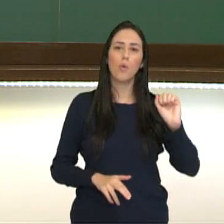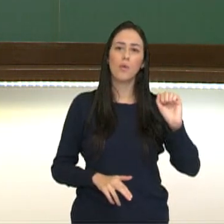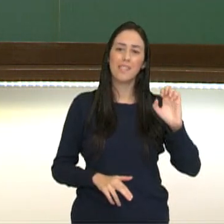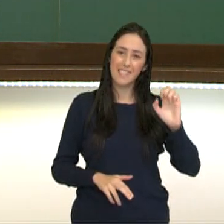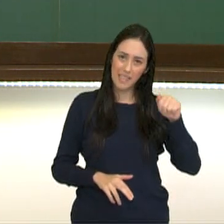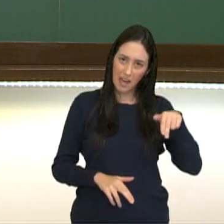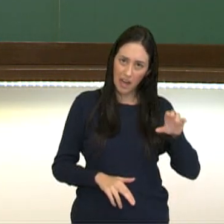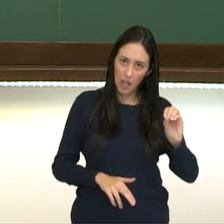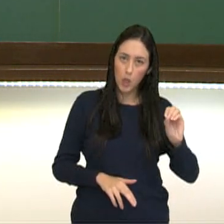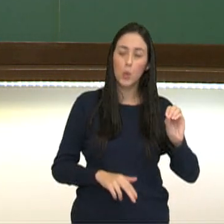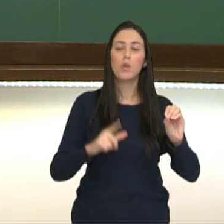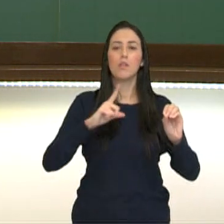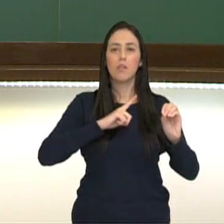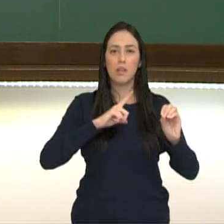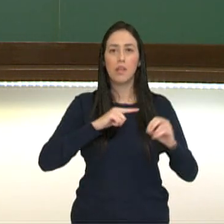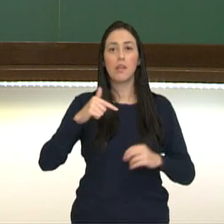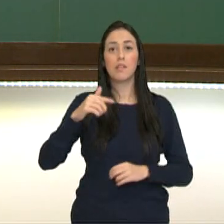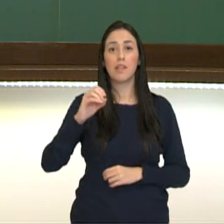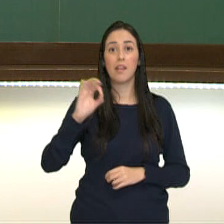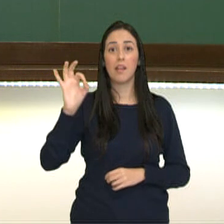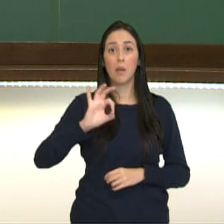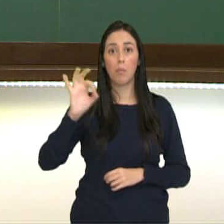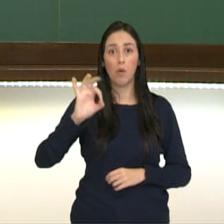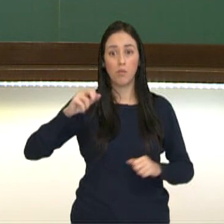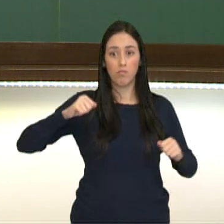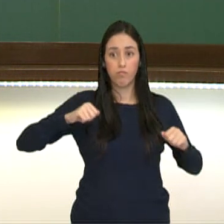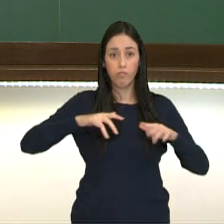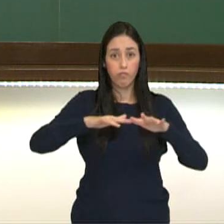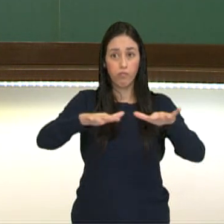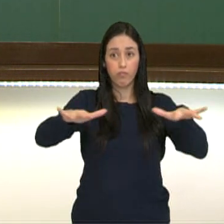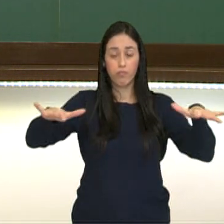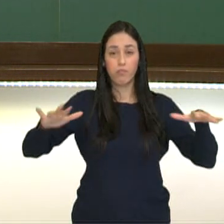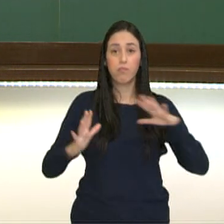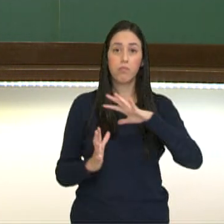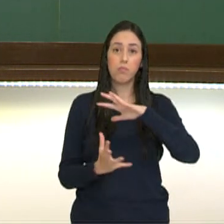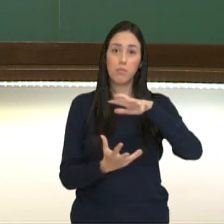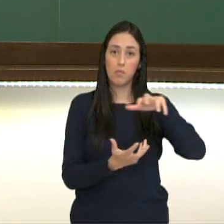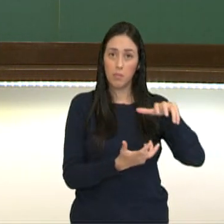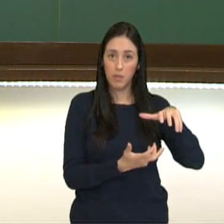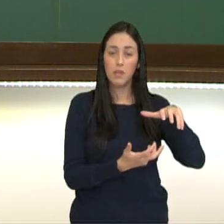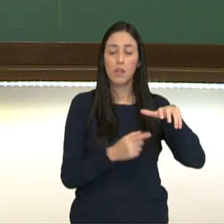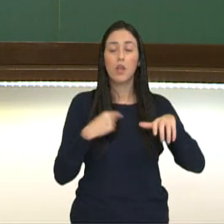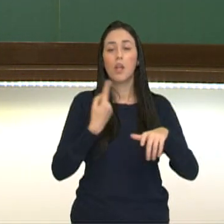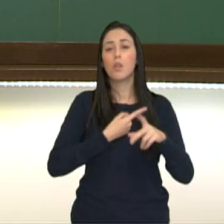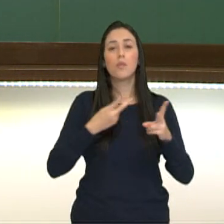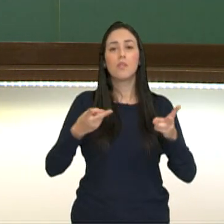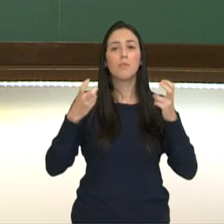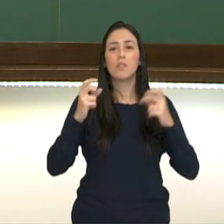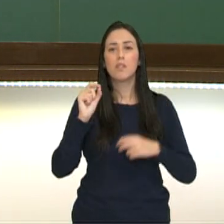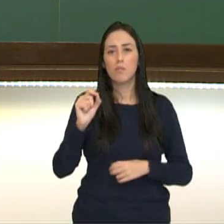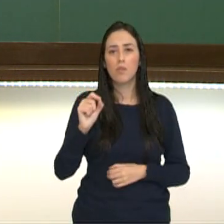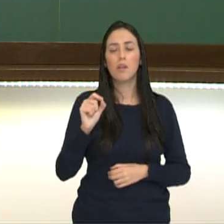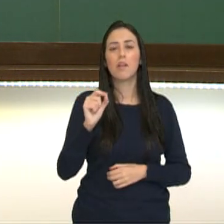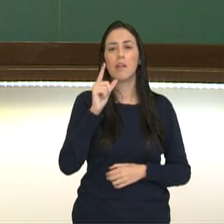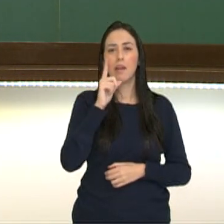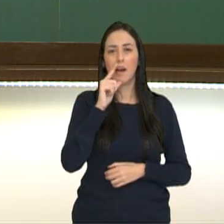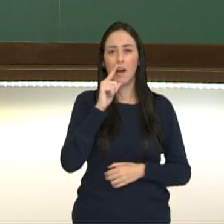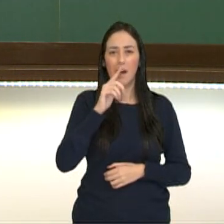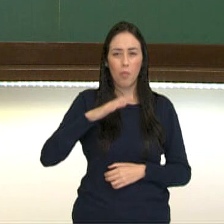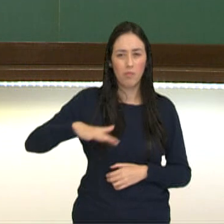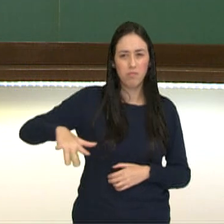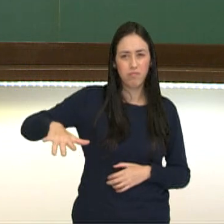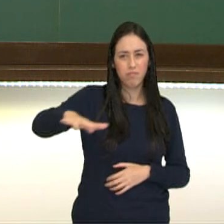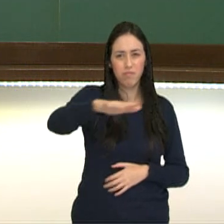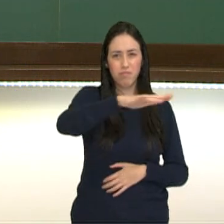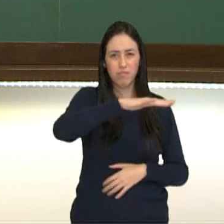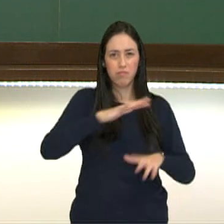vão cobrir ali 70% da superfície do nosso planeta. Então, a gente vai perceber que de toda a superfície da Terra,